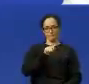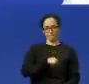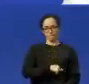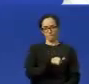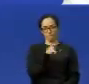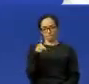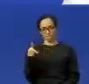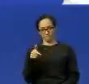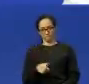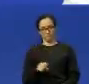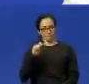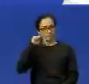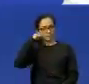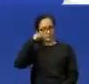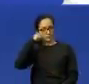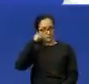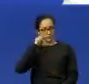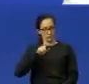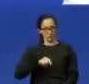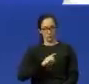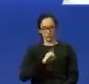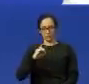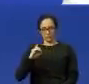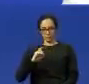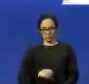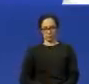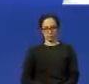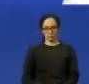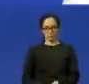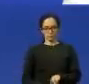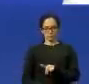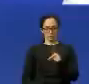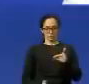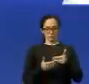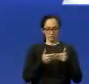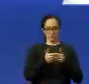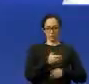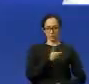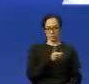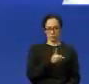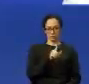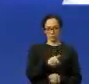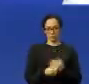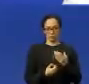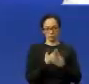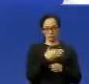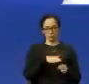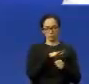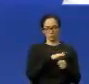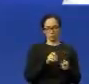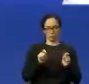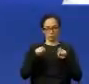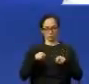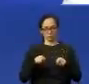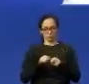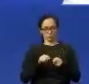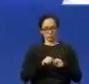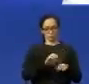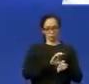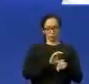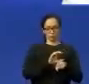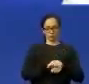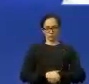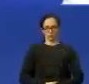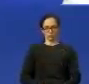nível inferior do filete preto na coluna da direita. E a temperatura atual é indicada pelo nível superior dos filetes cinza nas duas